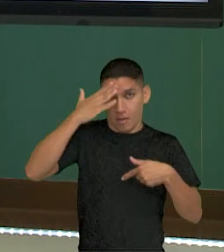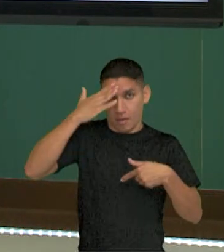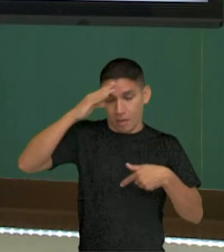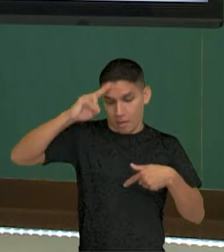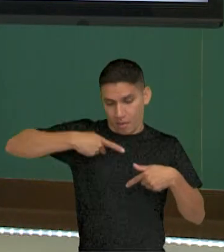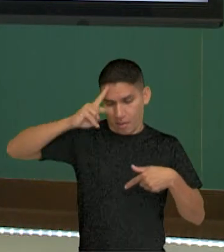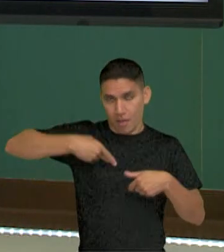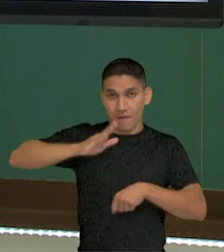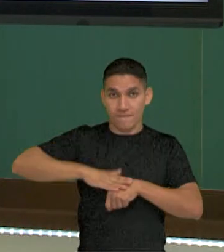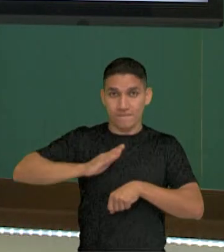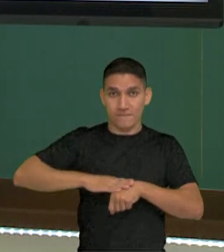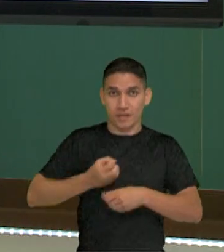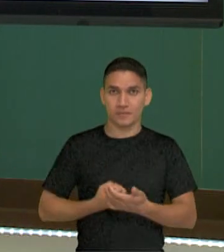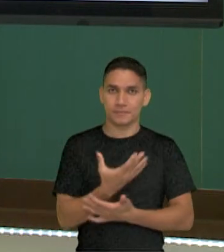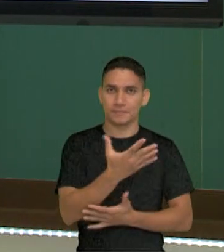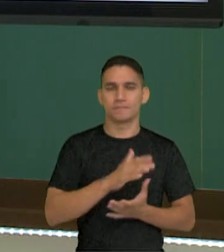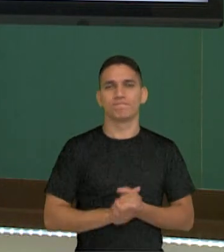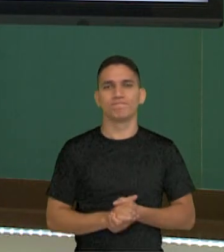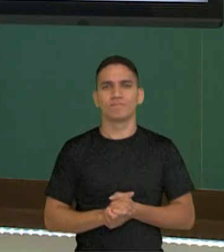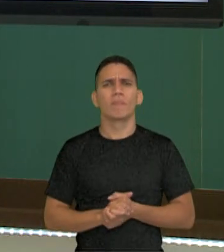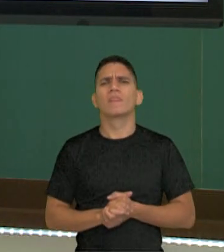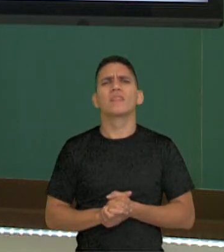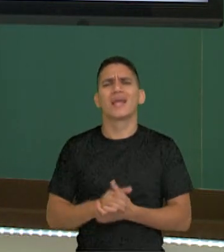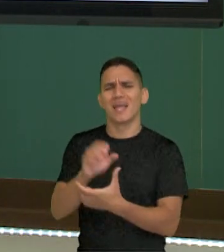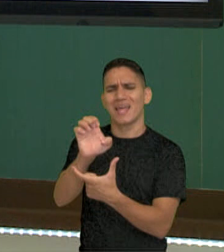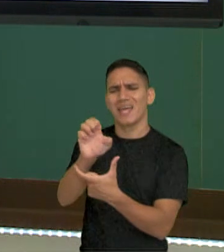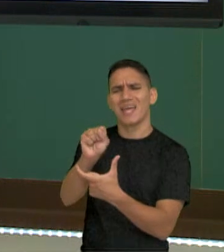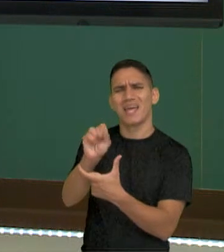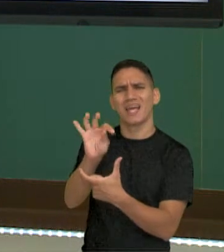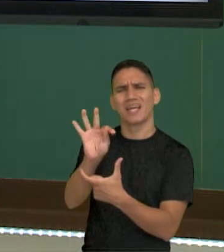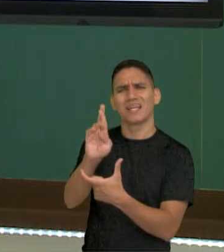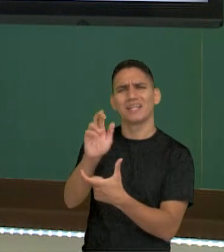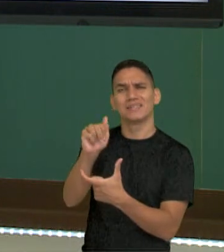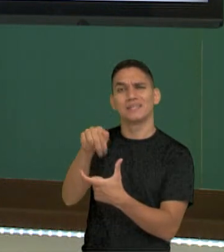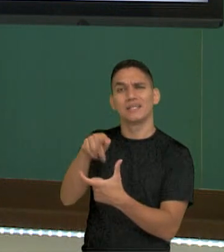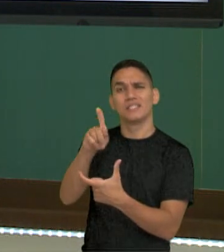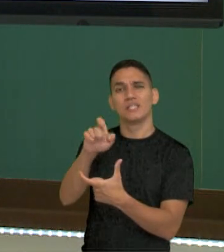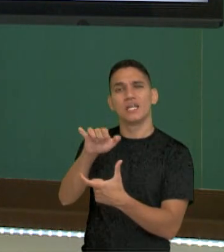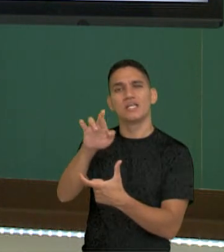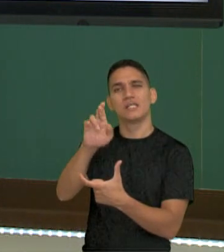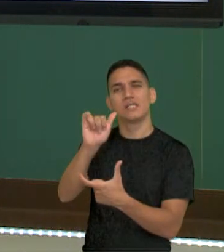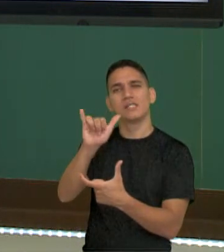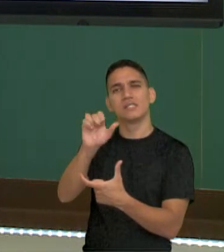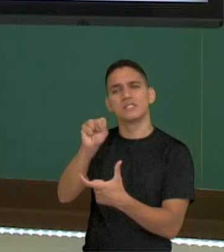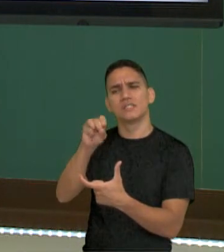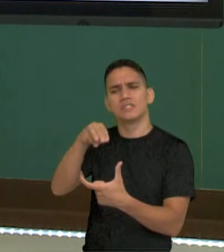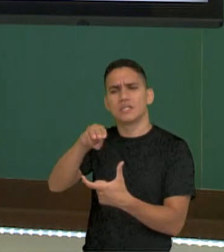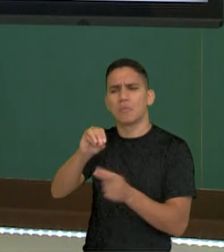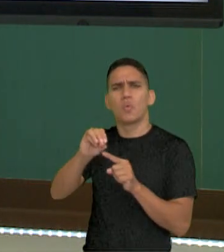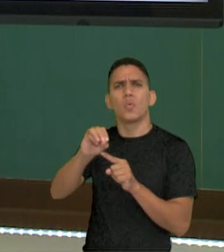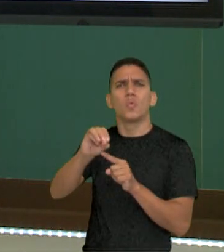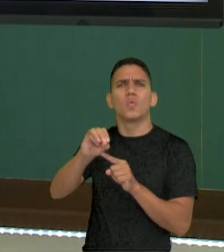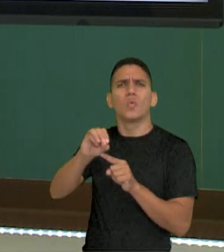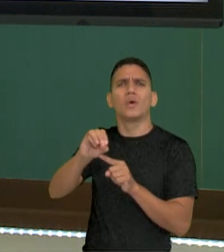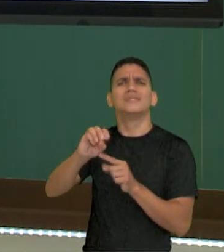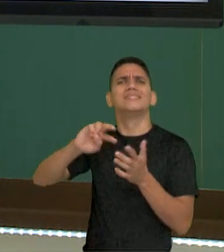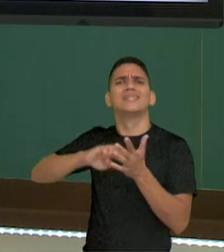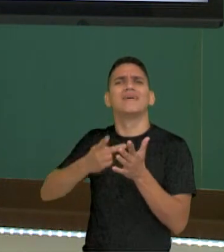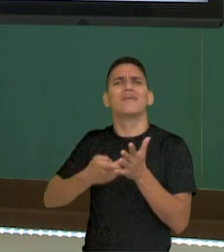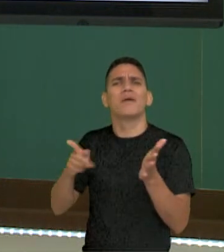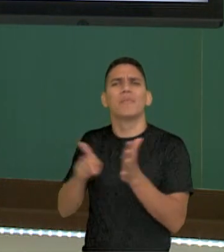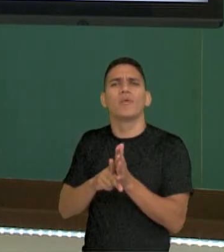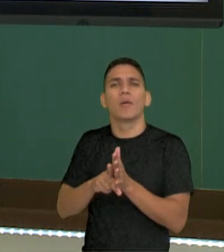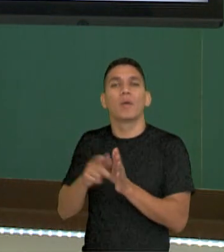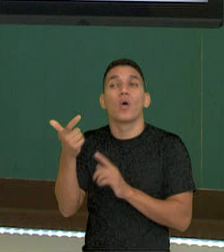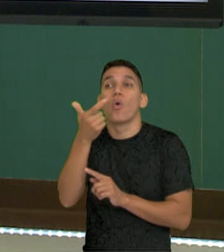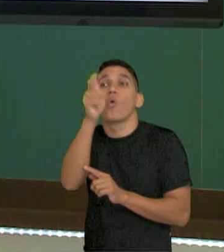E o estrangeirismo, tá? Então, o estrangeirismo, como vocês perceberam, né? Essas palavrinhas